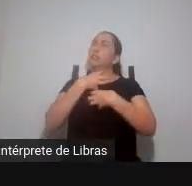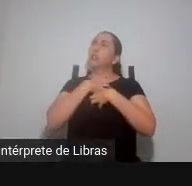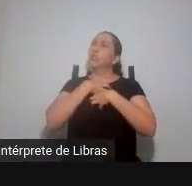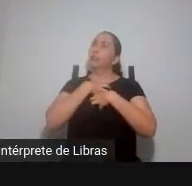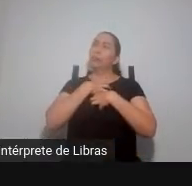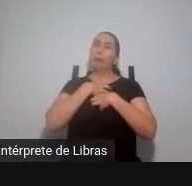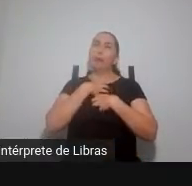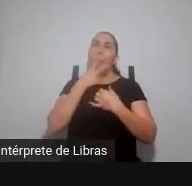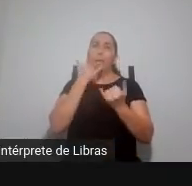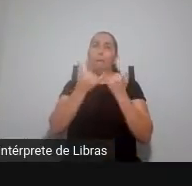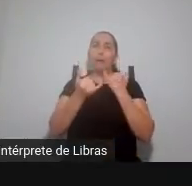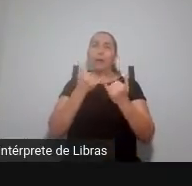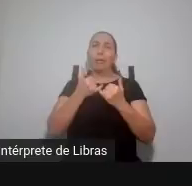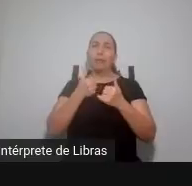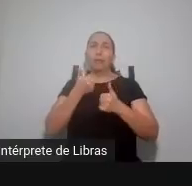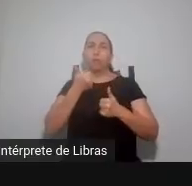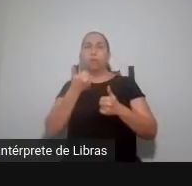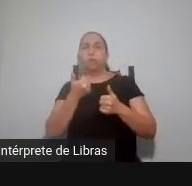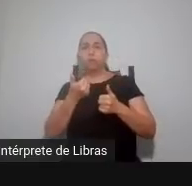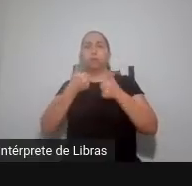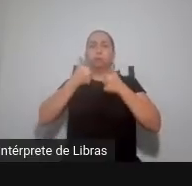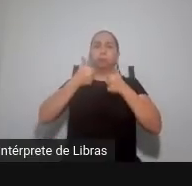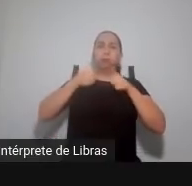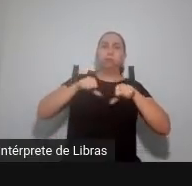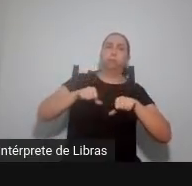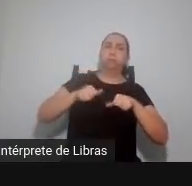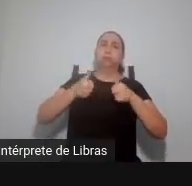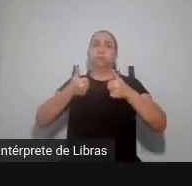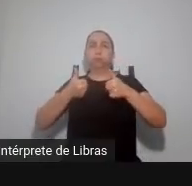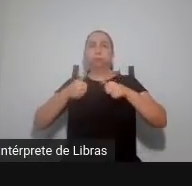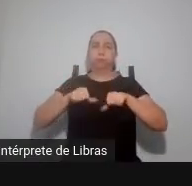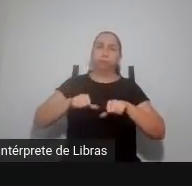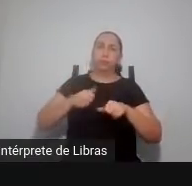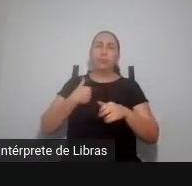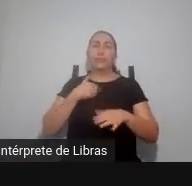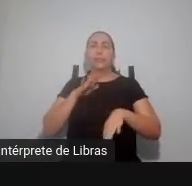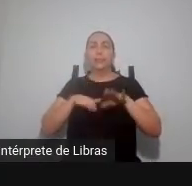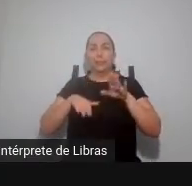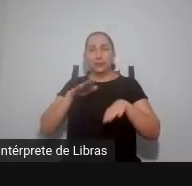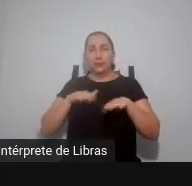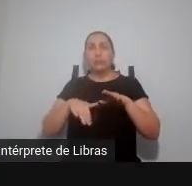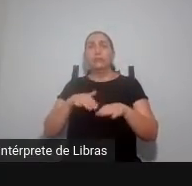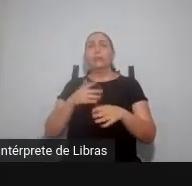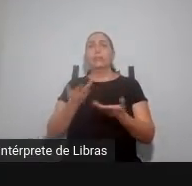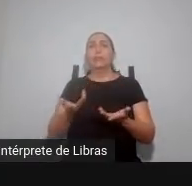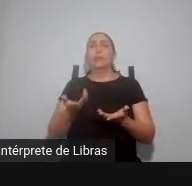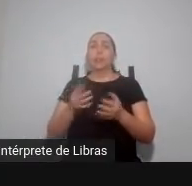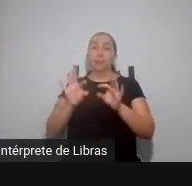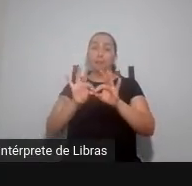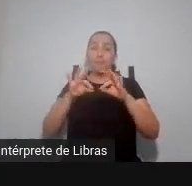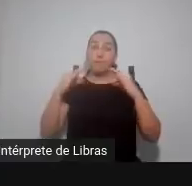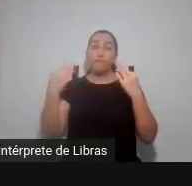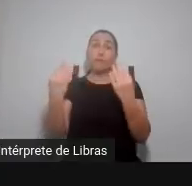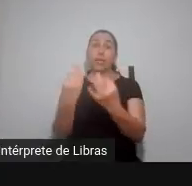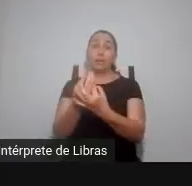não sabe o dia de amanhã, e essas famílias também reconhecendo o quanto as escolas têm se esforçado